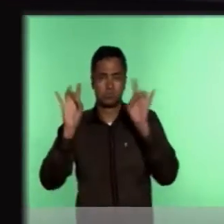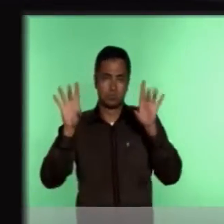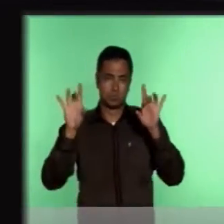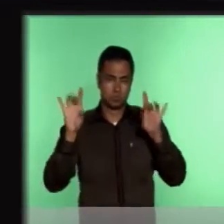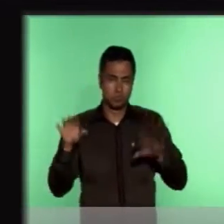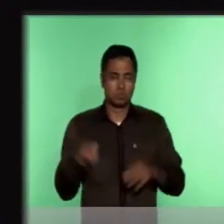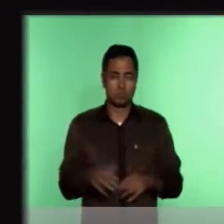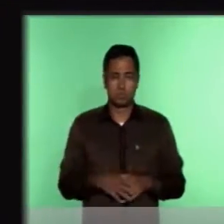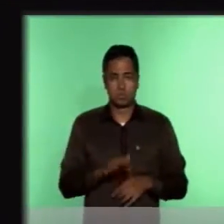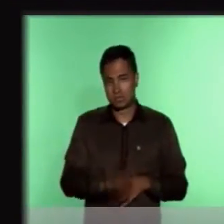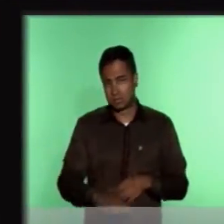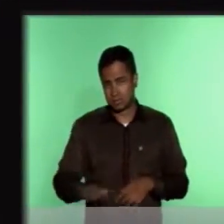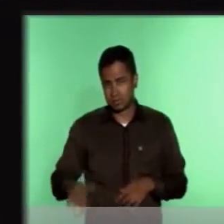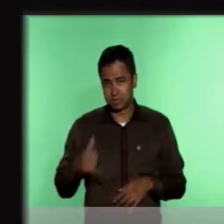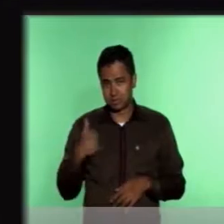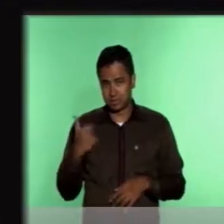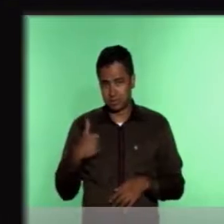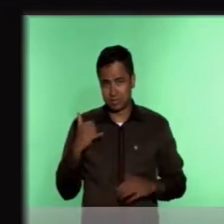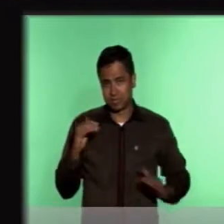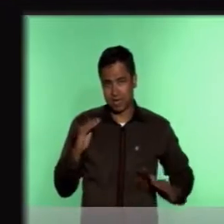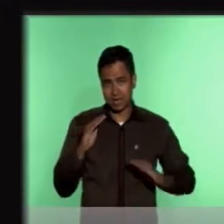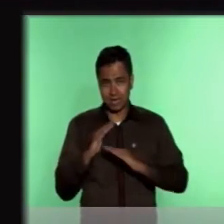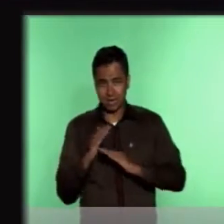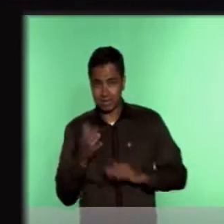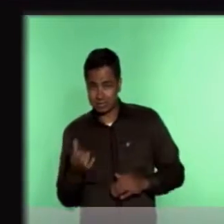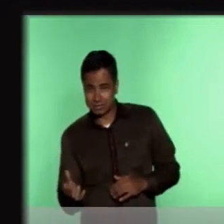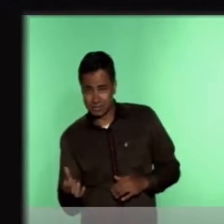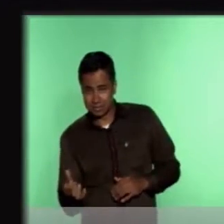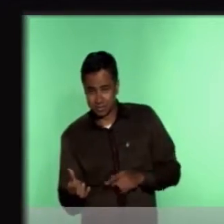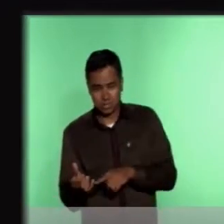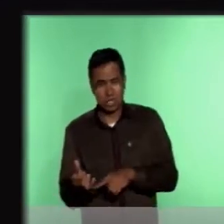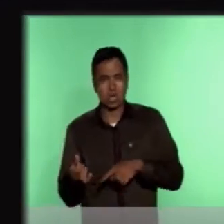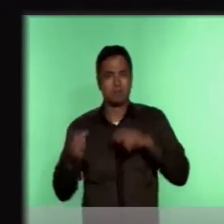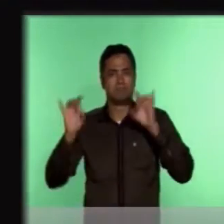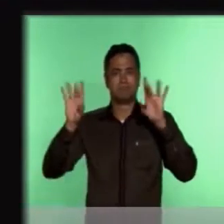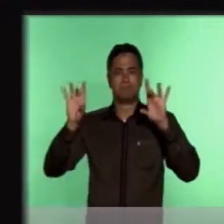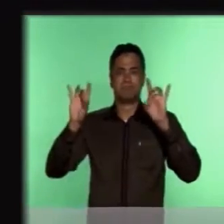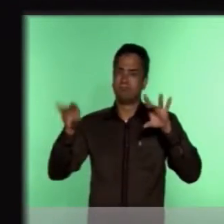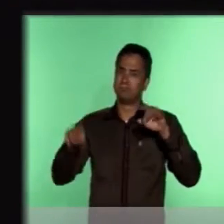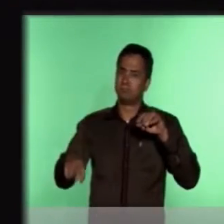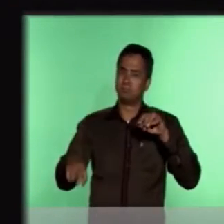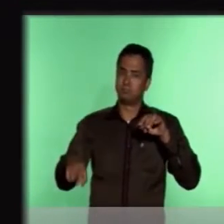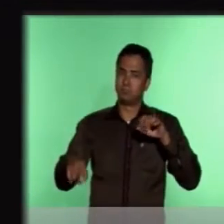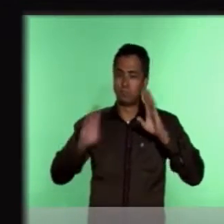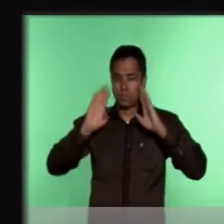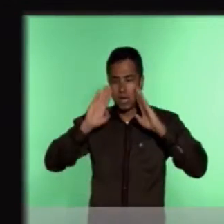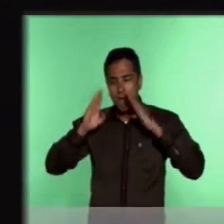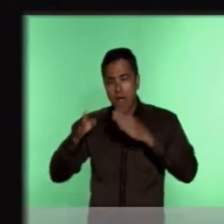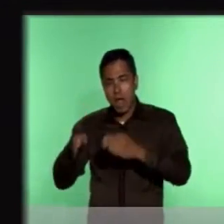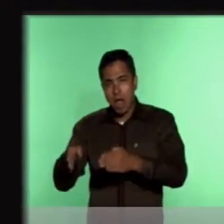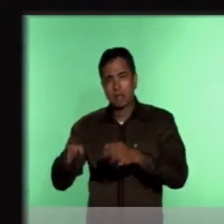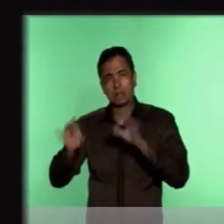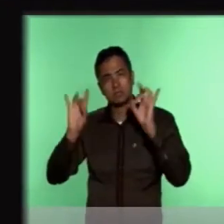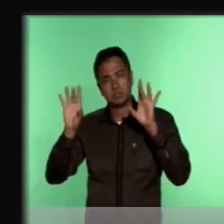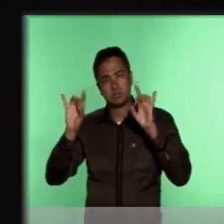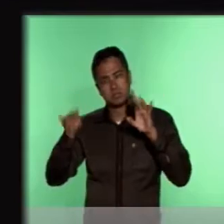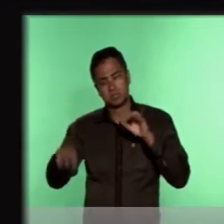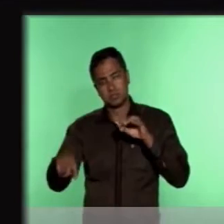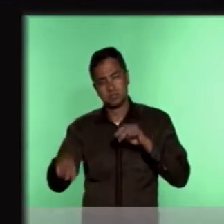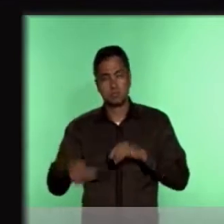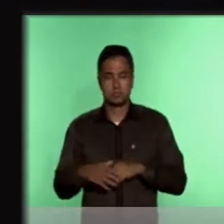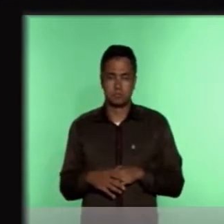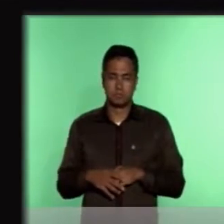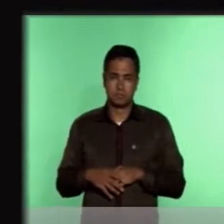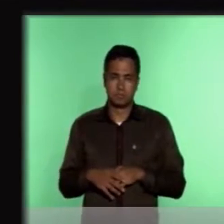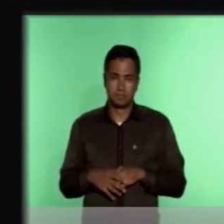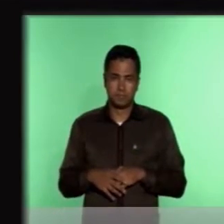criança na primeira infância, ela demanda uma necessidade diferenciada. E essa fase é uma fase central em que o cuidado